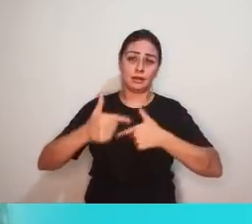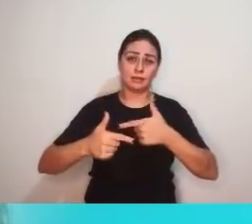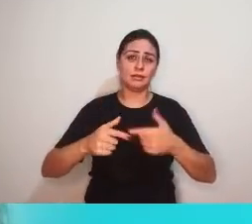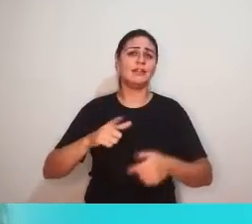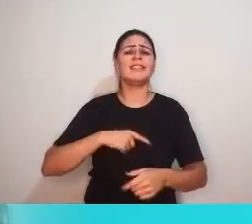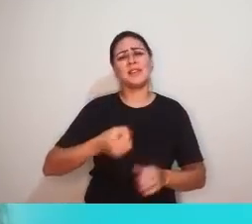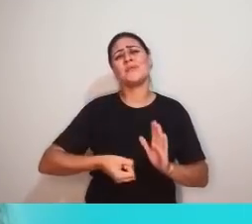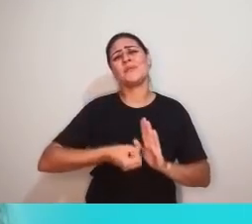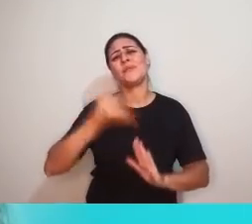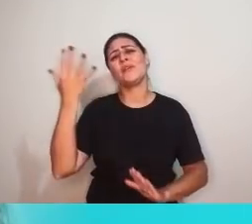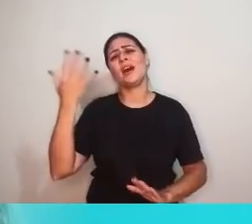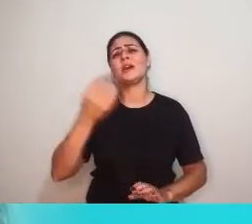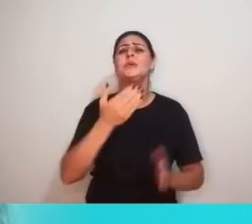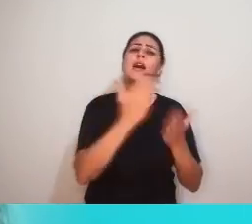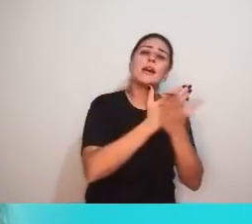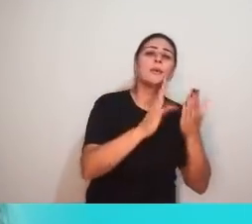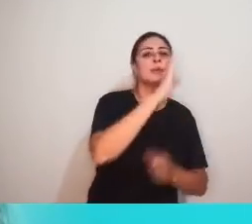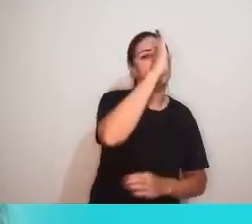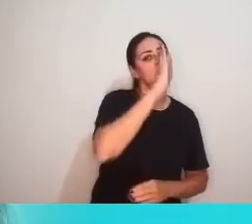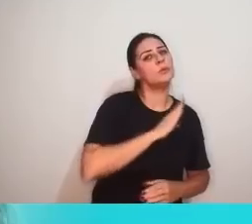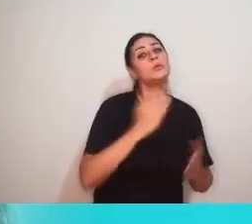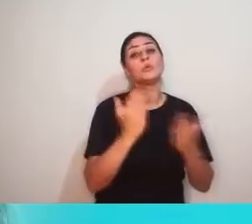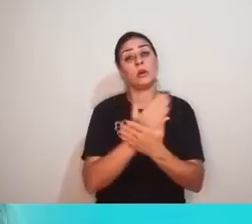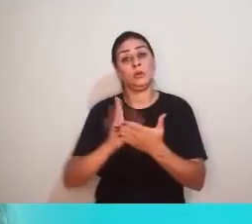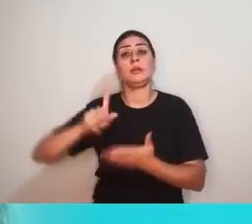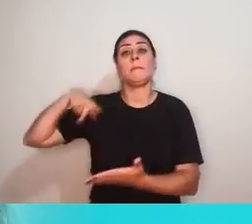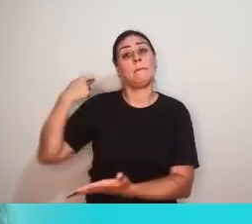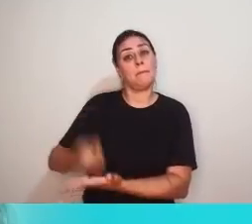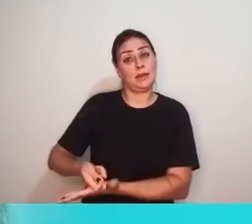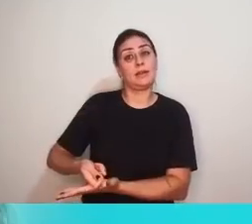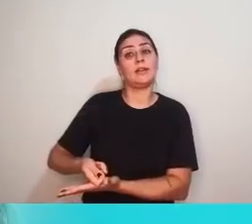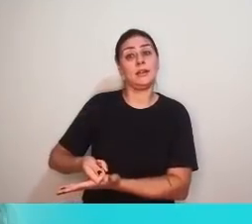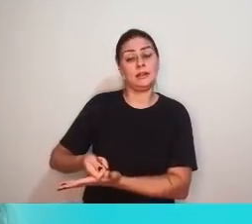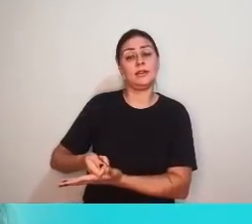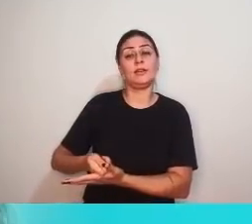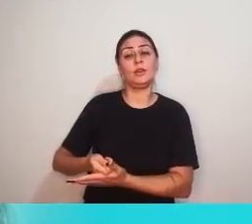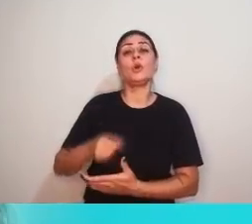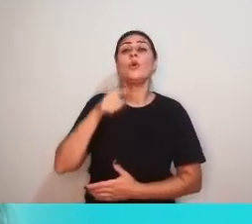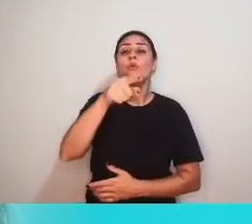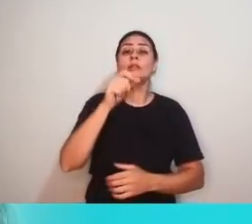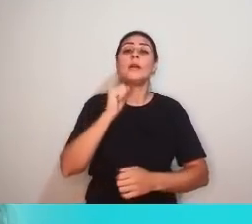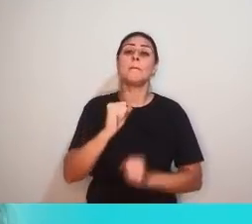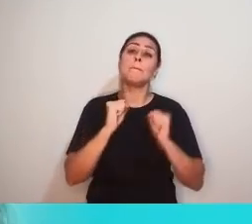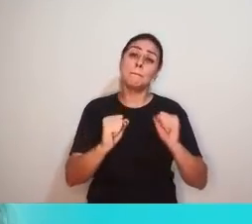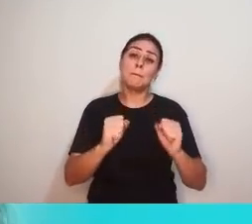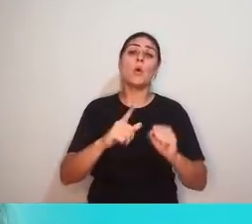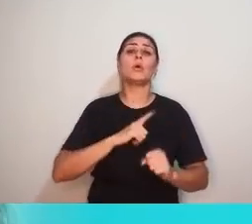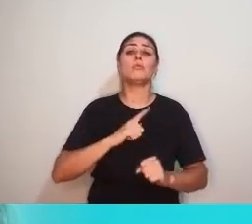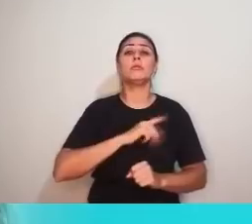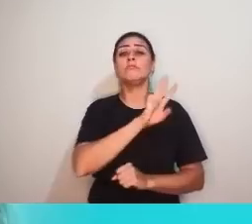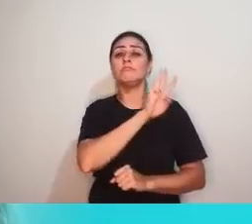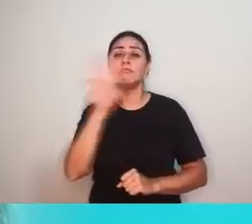esse trabalho. E aí tem vários portais disponíveis. Alguns são gratuitos, outros são pagos. Tá? Você pode